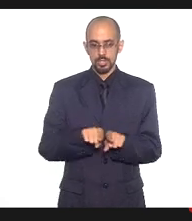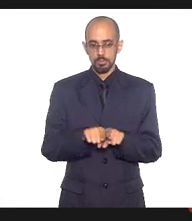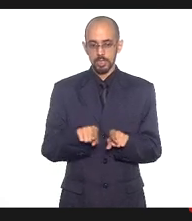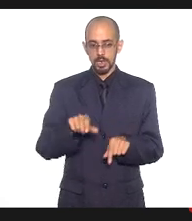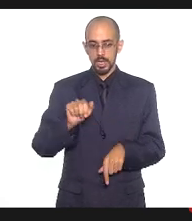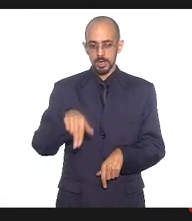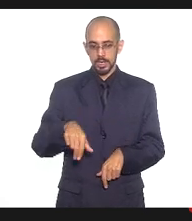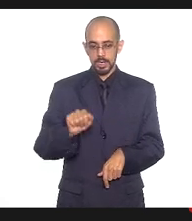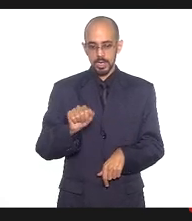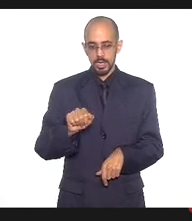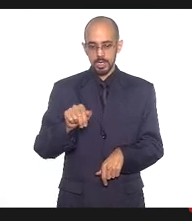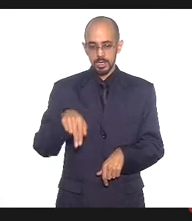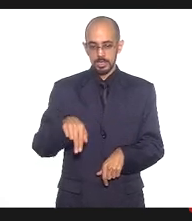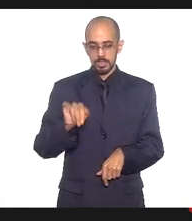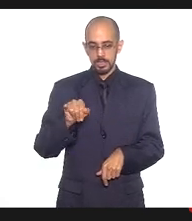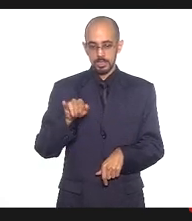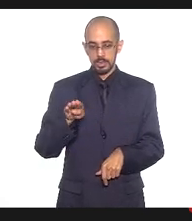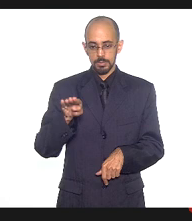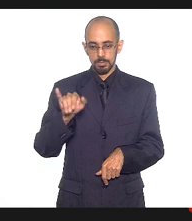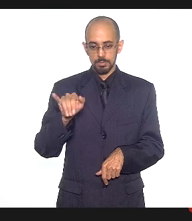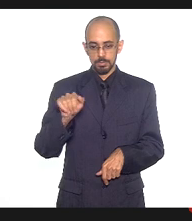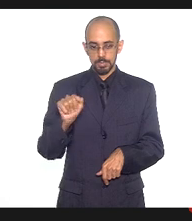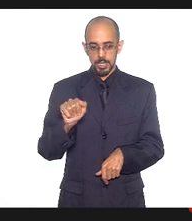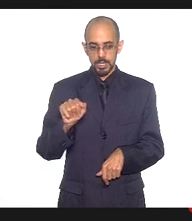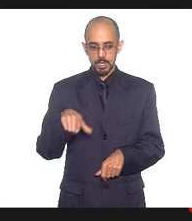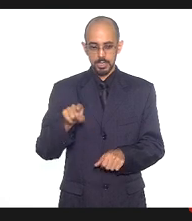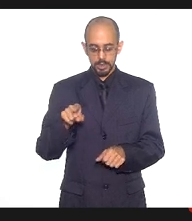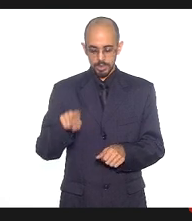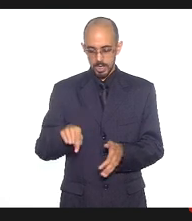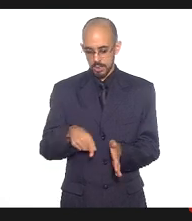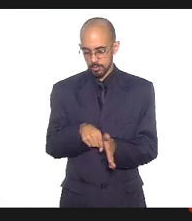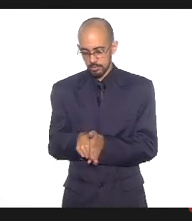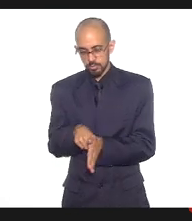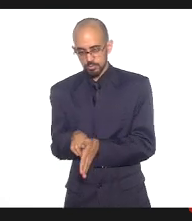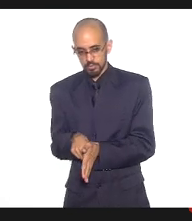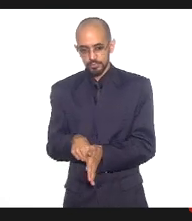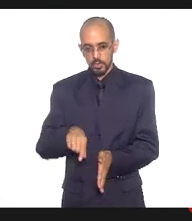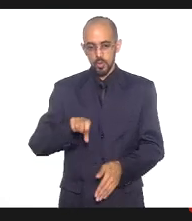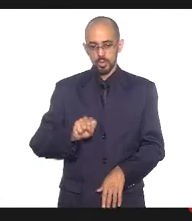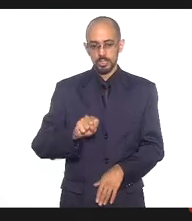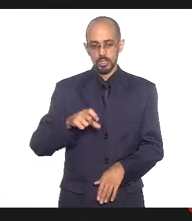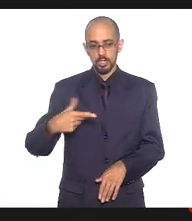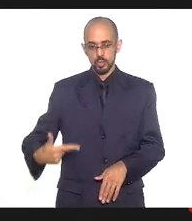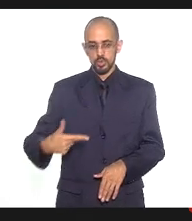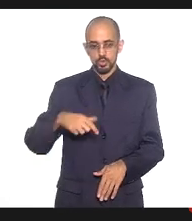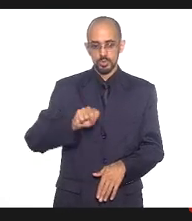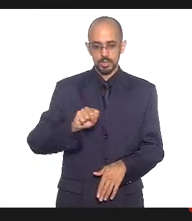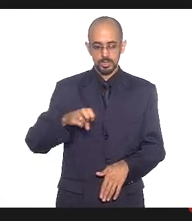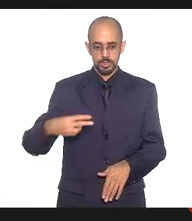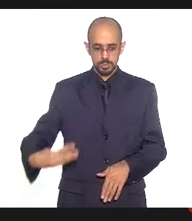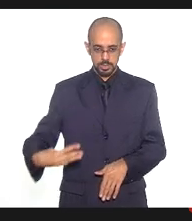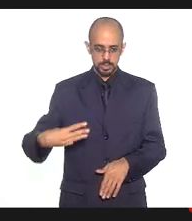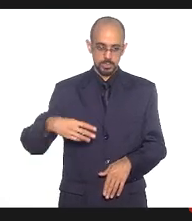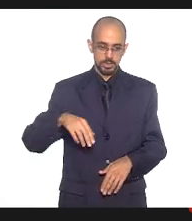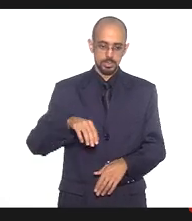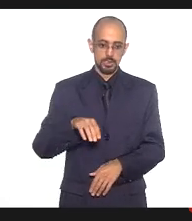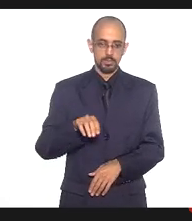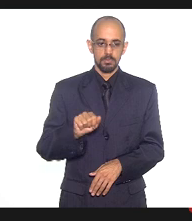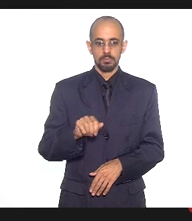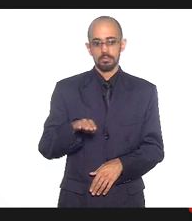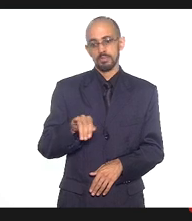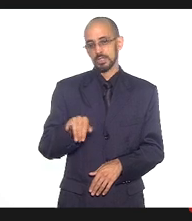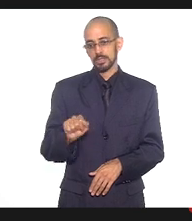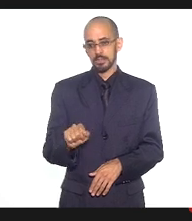Namíbia também em fase exploratória, os blocos 82 e 83, na bacia Alves